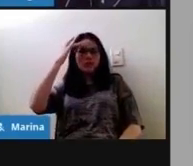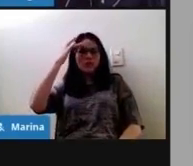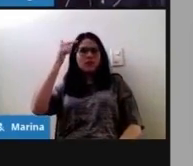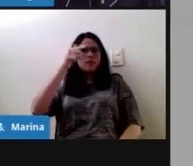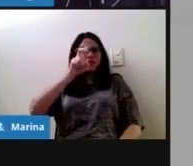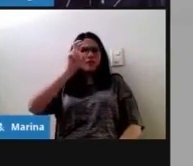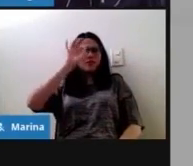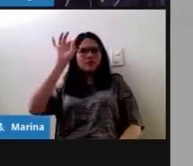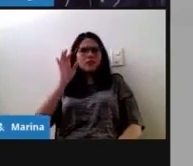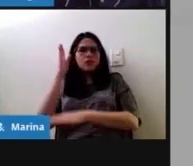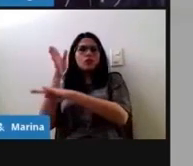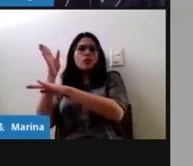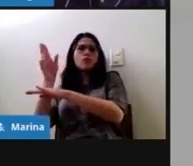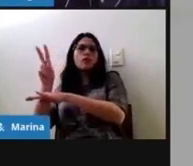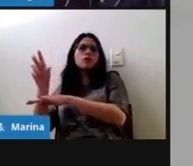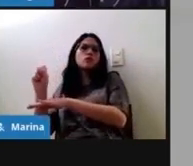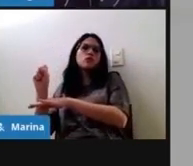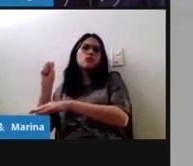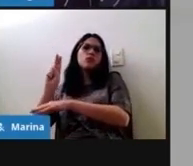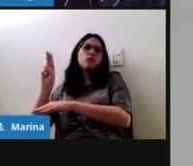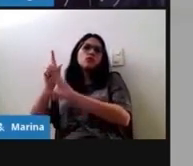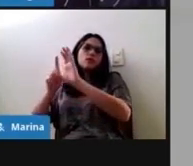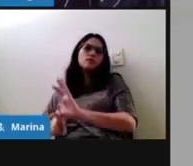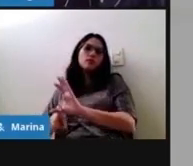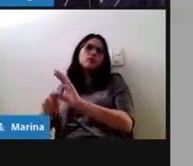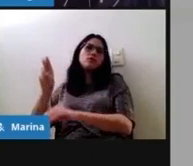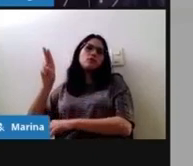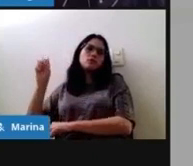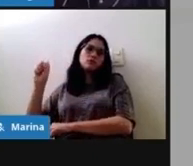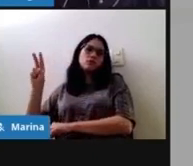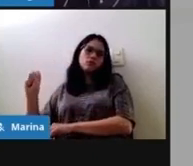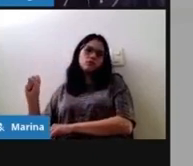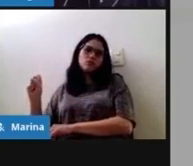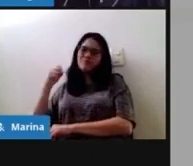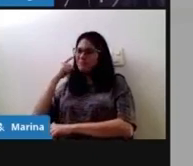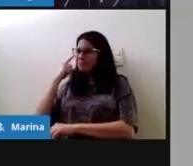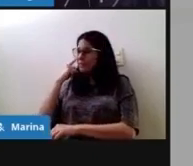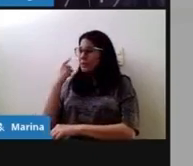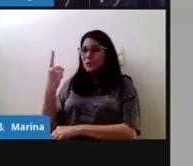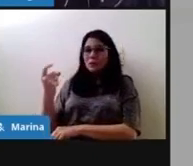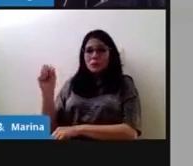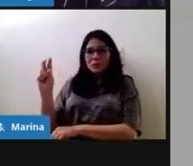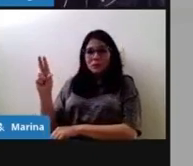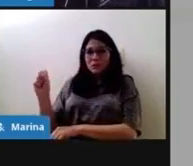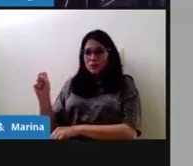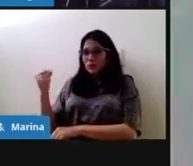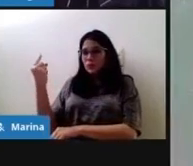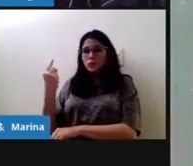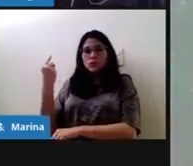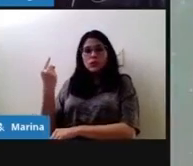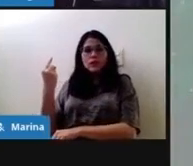muito grande de pessoas para um sistema único, né, sozinho, ele